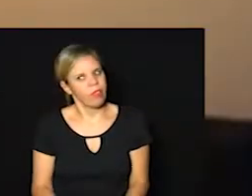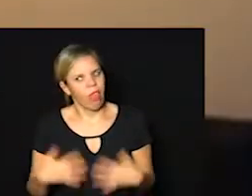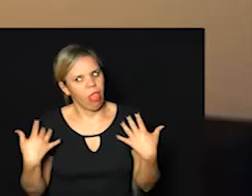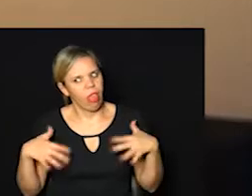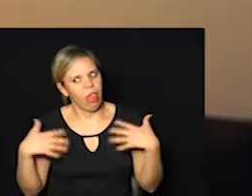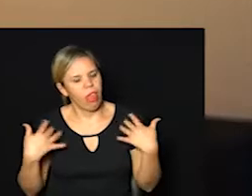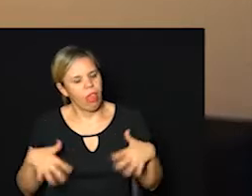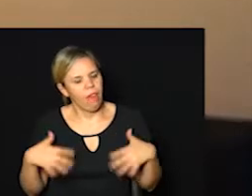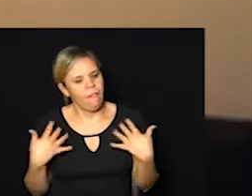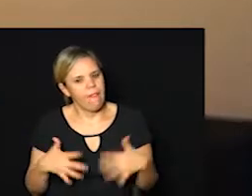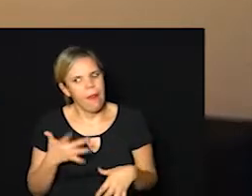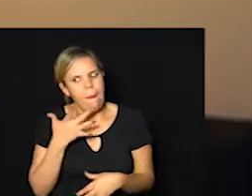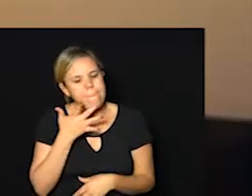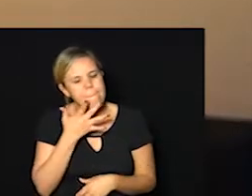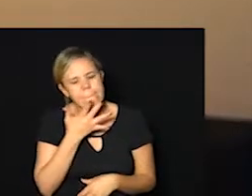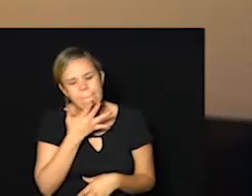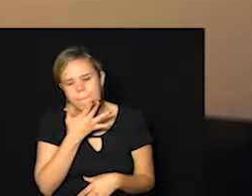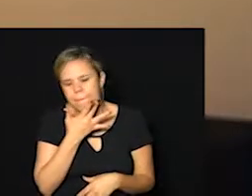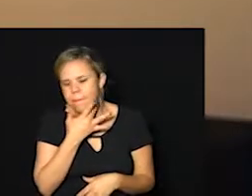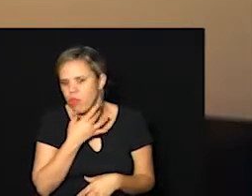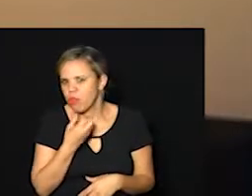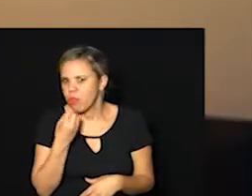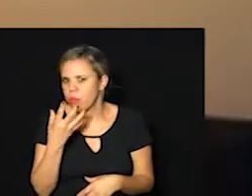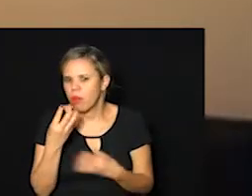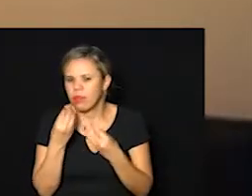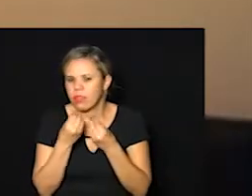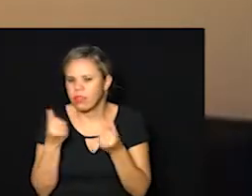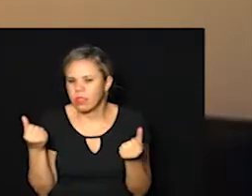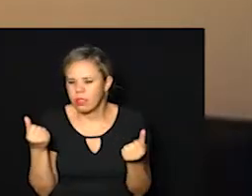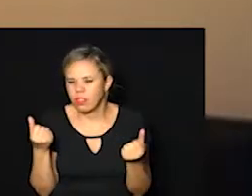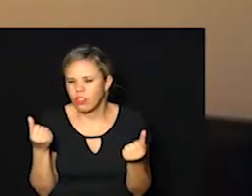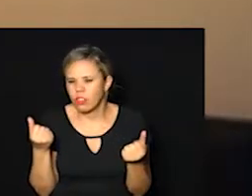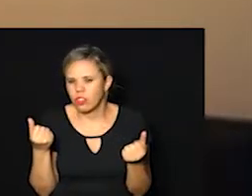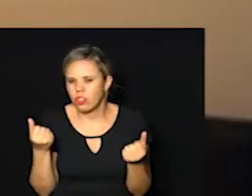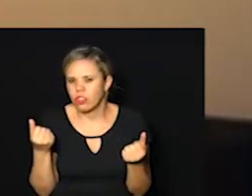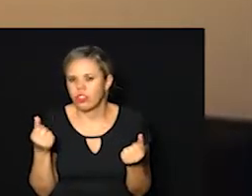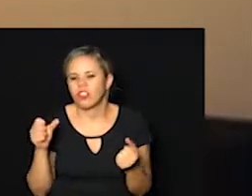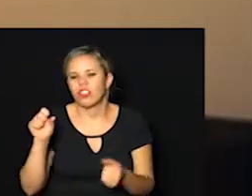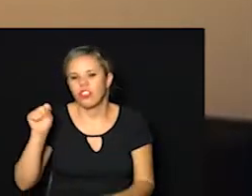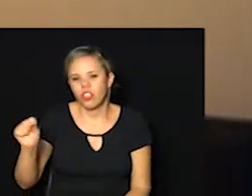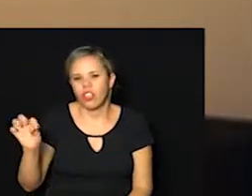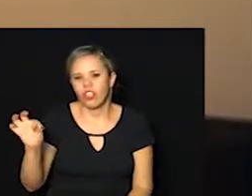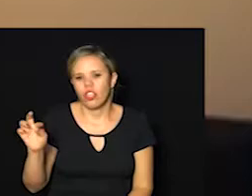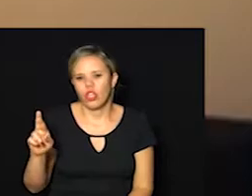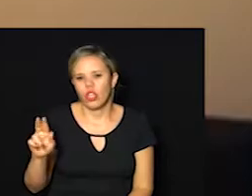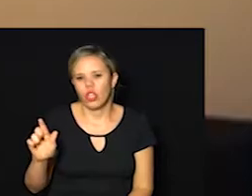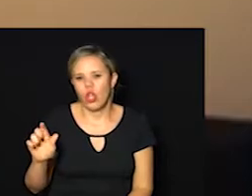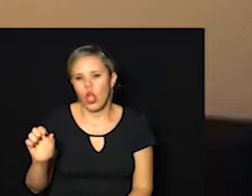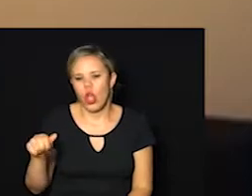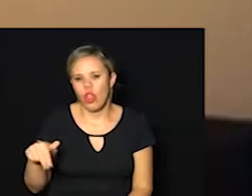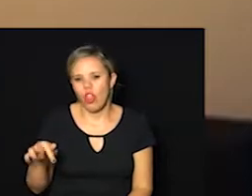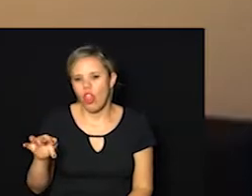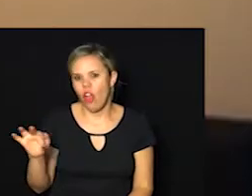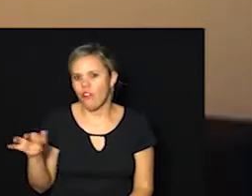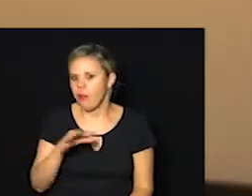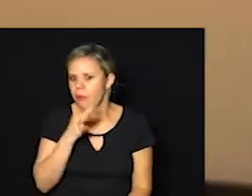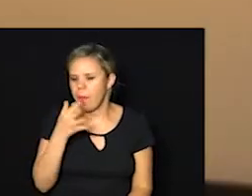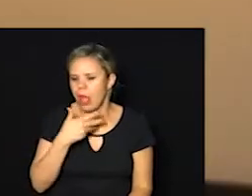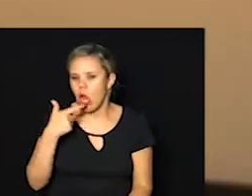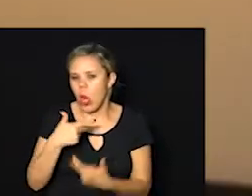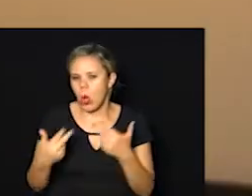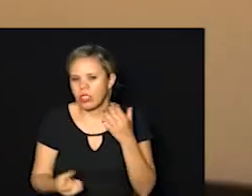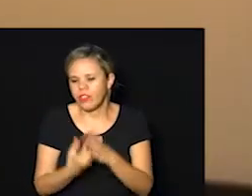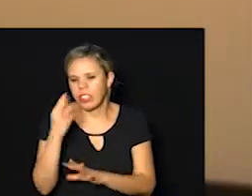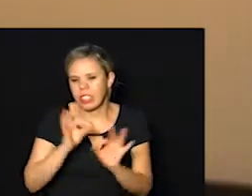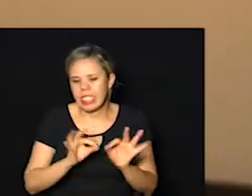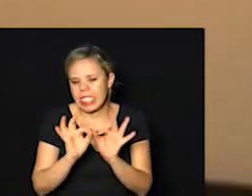Gente do céu, que delícia que é esse estrogonofe de bis! A melhor coisa que inventaram. É